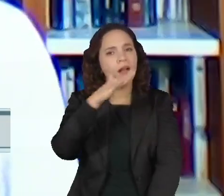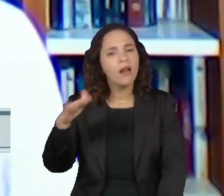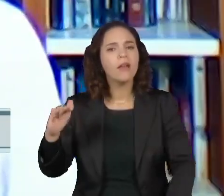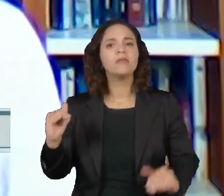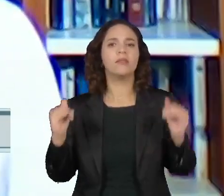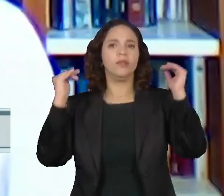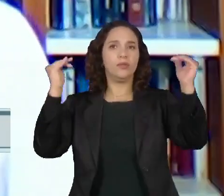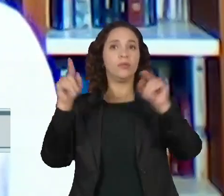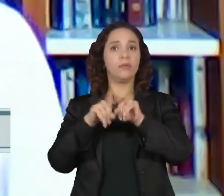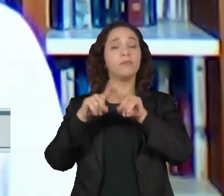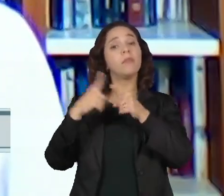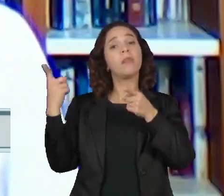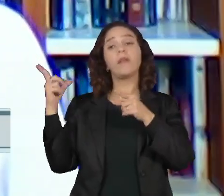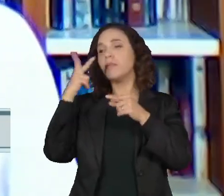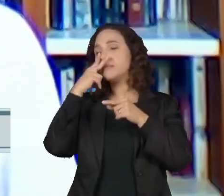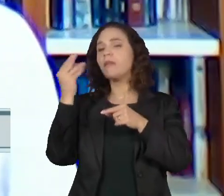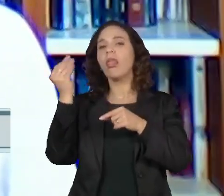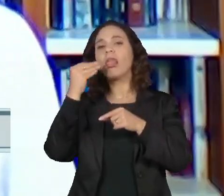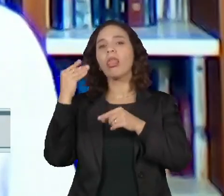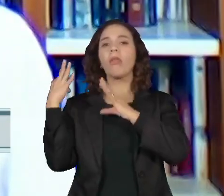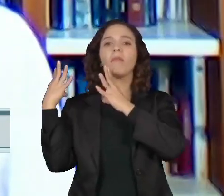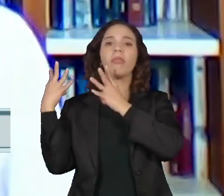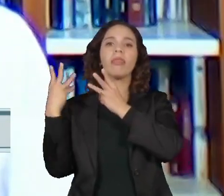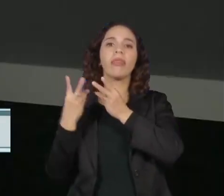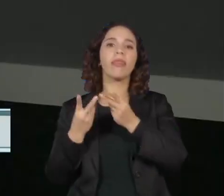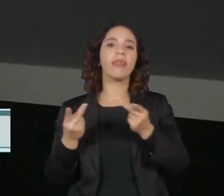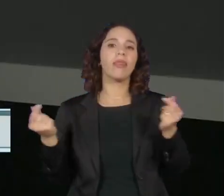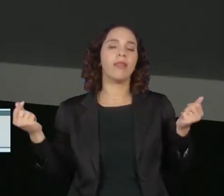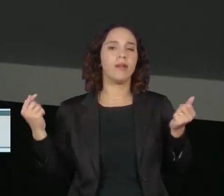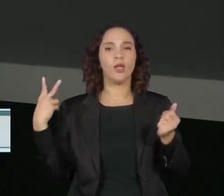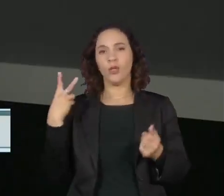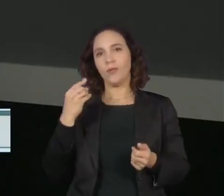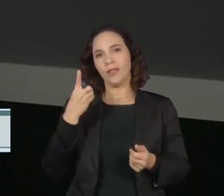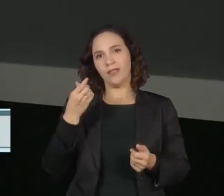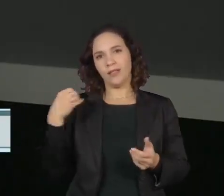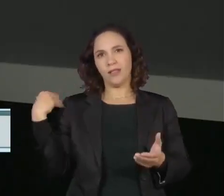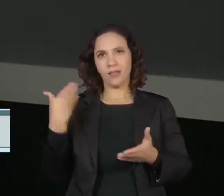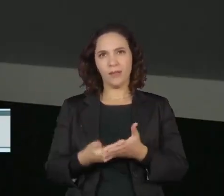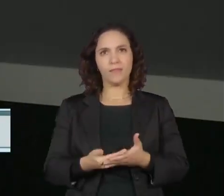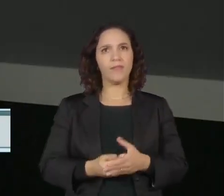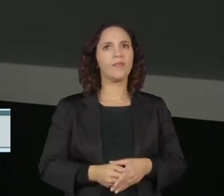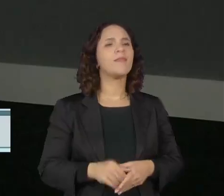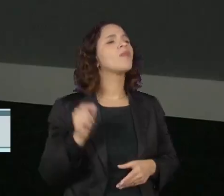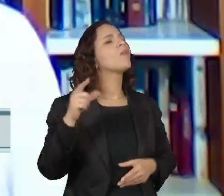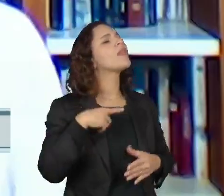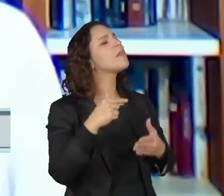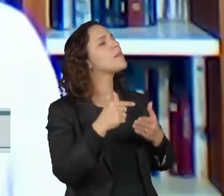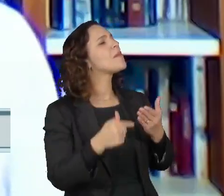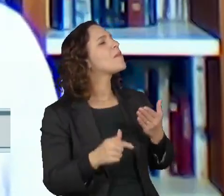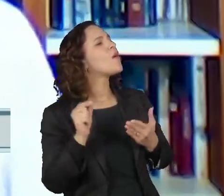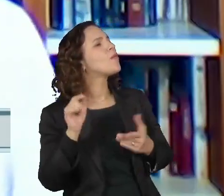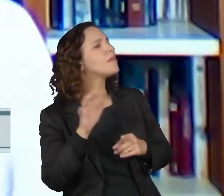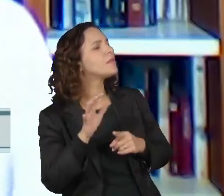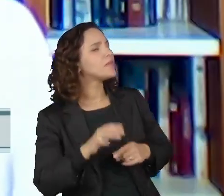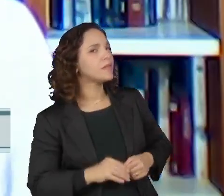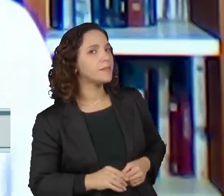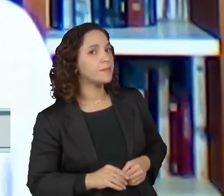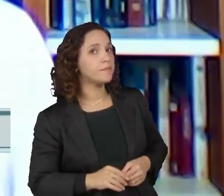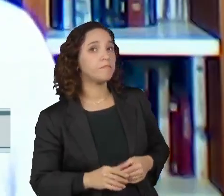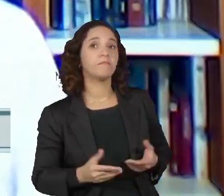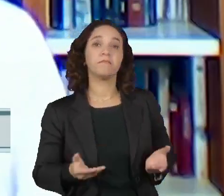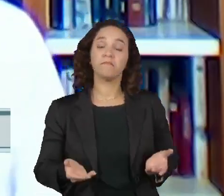que a gente foi perdendo nesses anos desde 2016. Você pode citar quais seriam esses fatores? Sim,